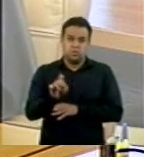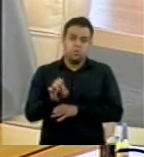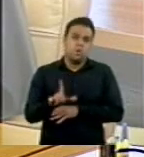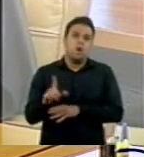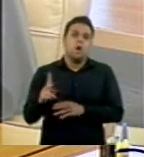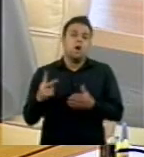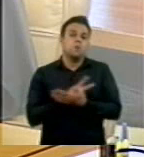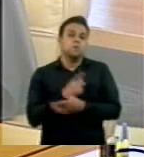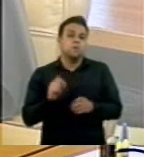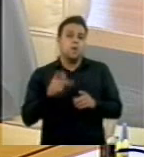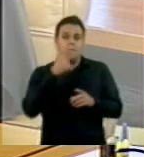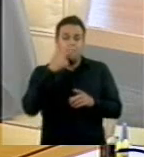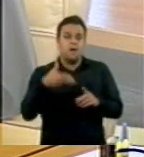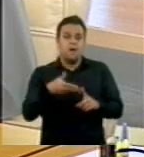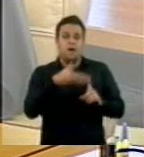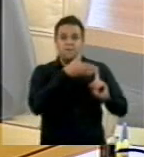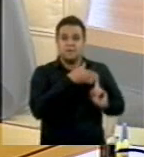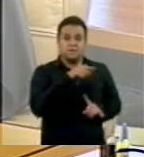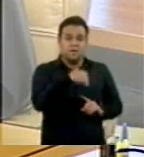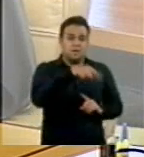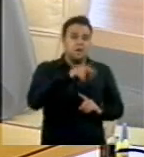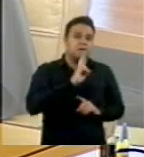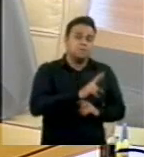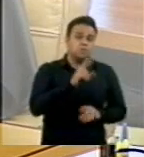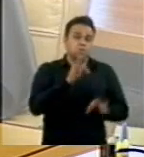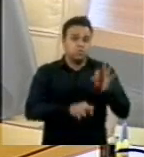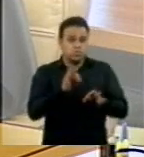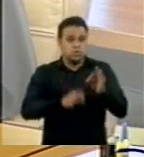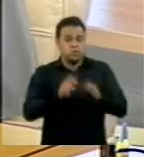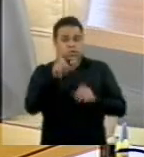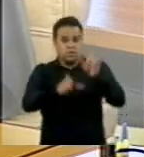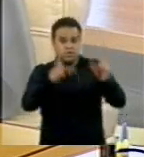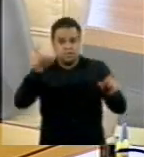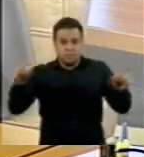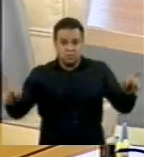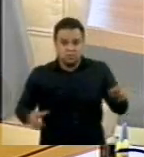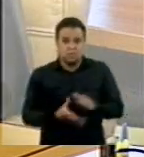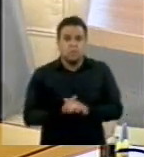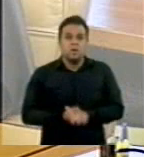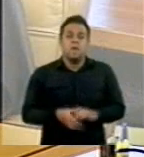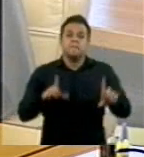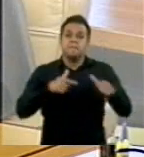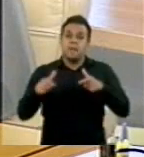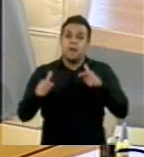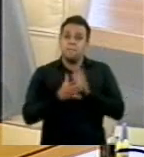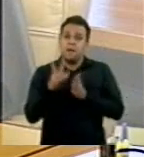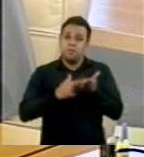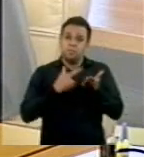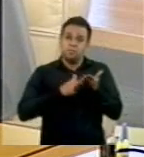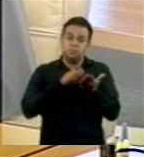a identificação social e jurídica das pessoas por esse predicado em trabalho publicado na Revista dos